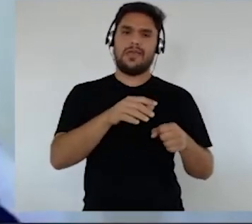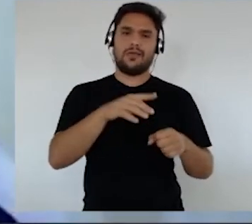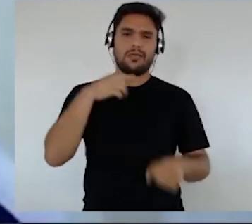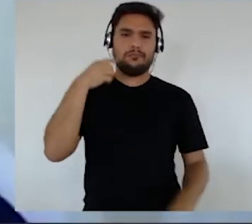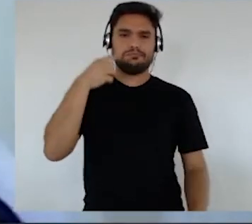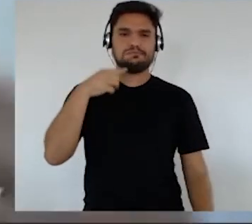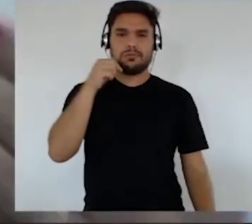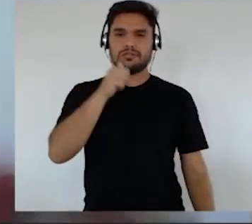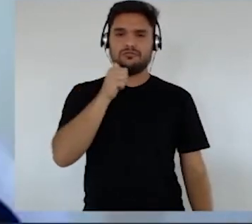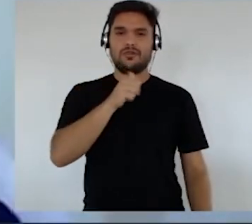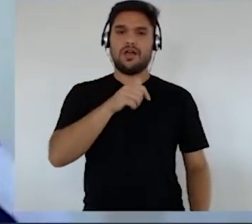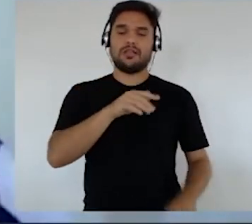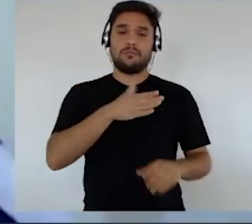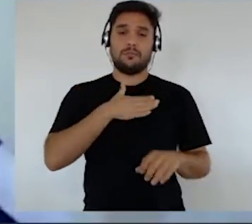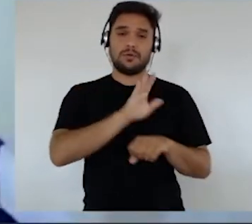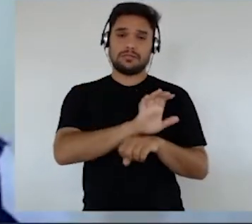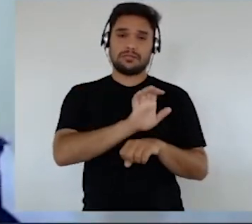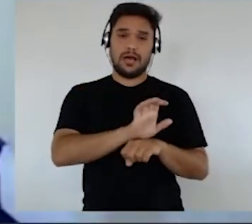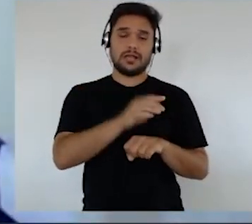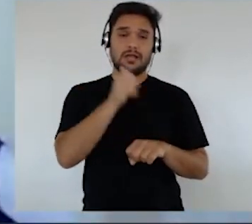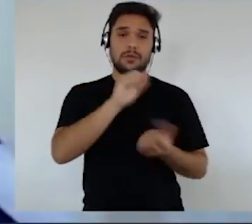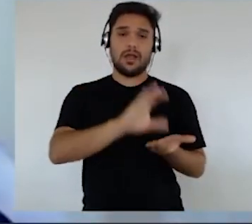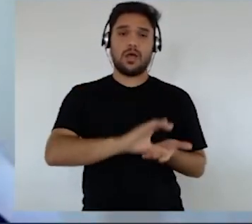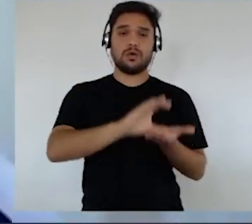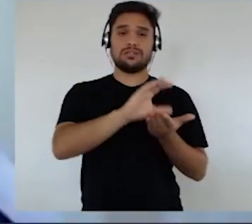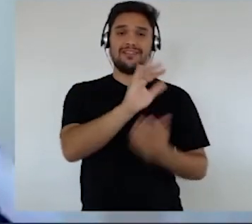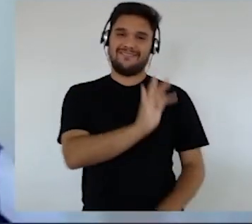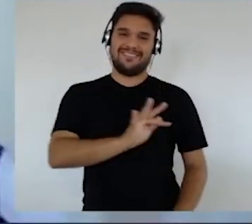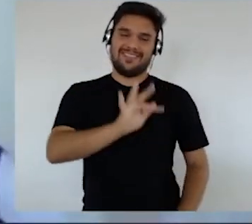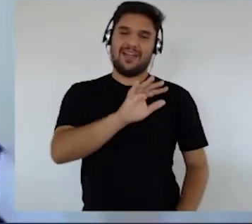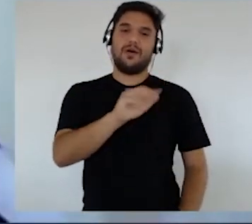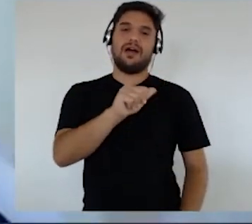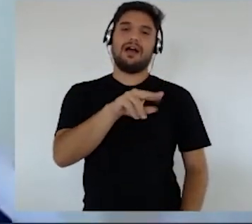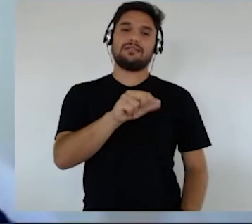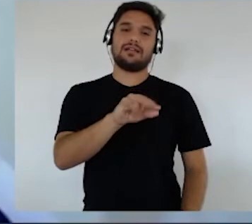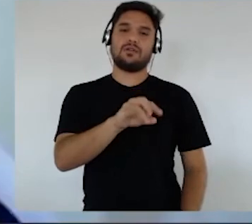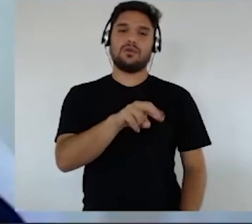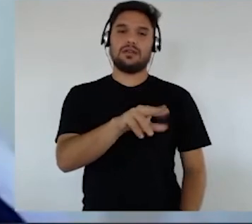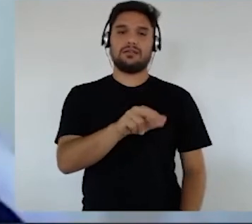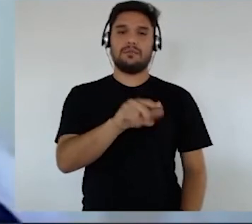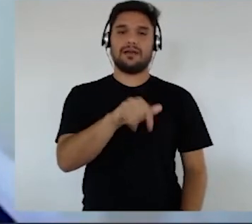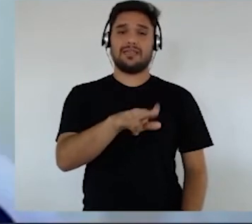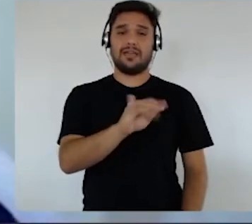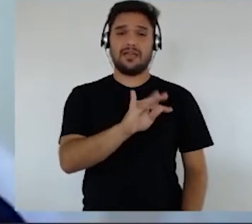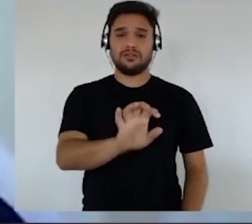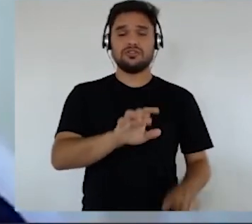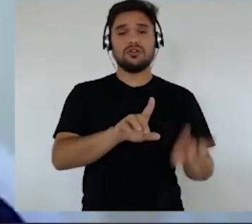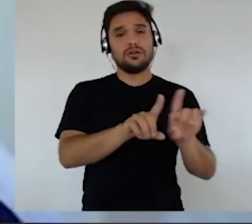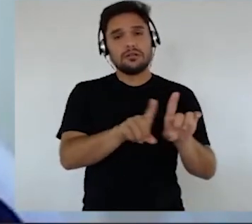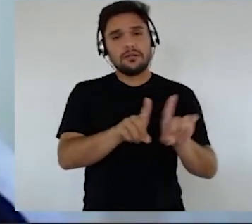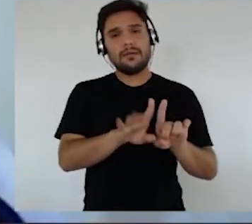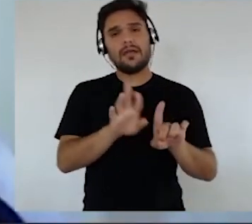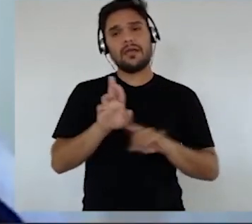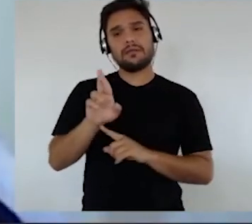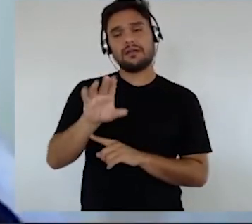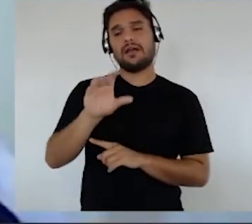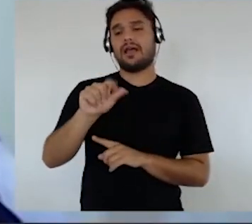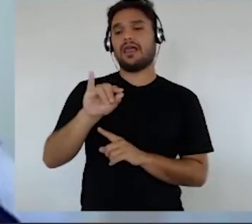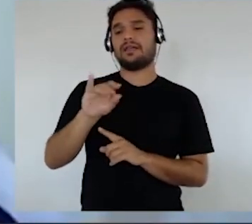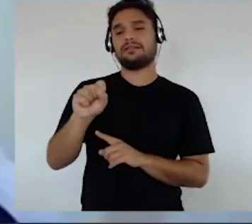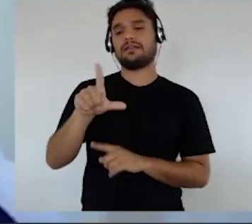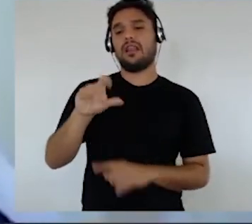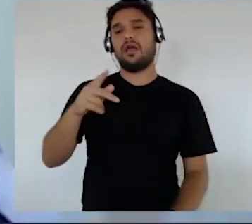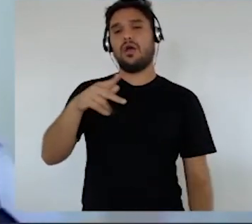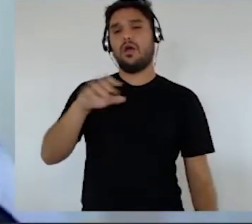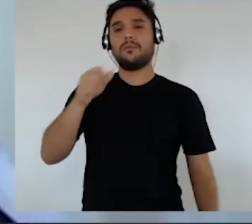Grosso também. Vou agradecer em nome da nossa conselheira federal, Ana Carolina Barchetti, e em nome da Clarissa